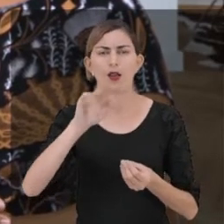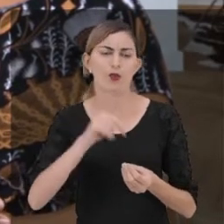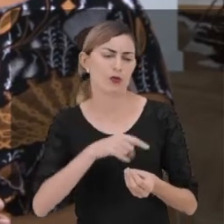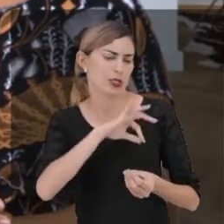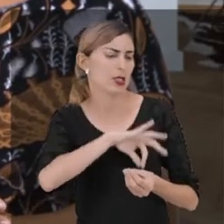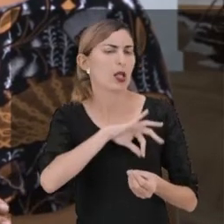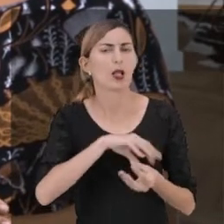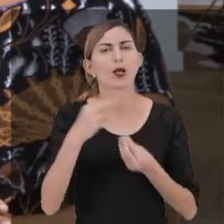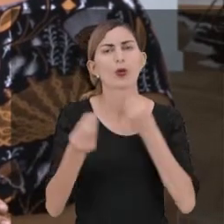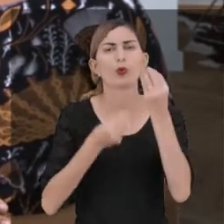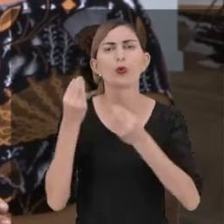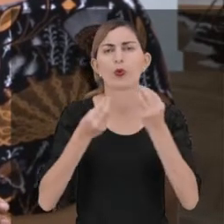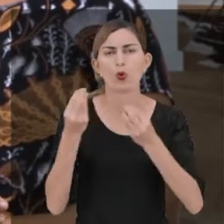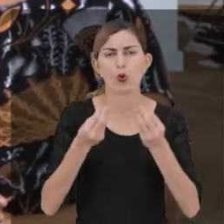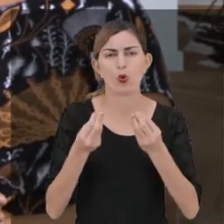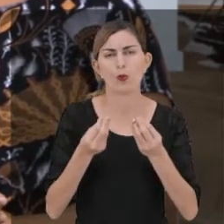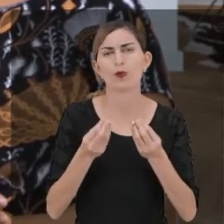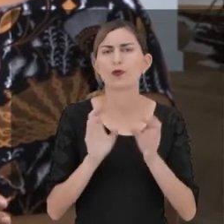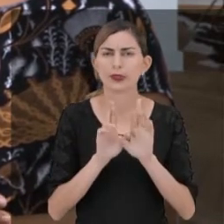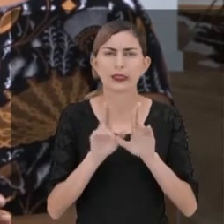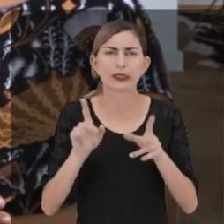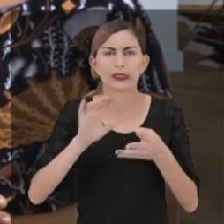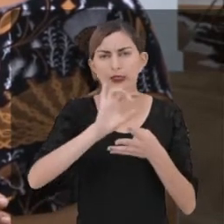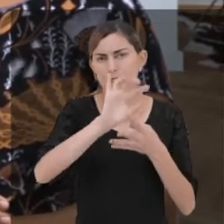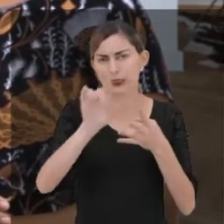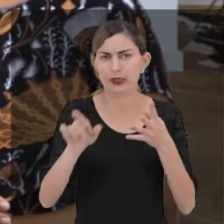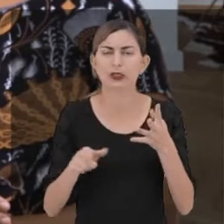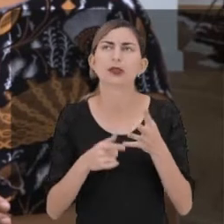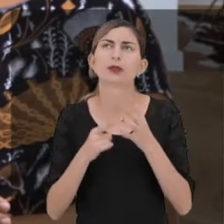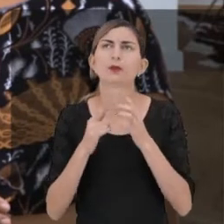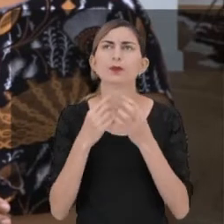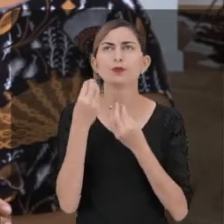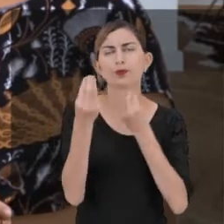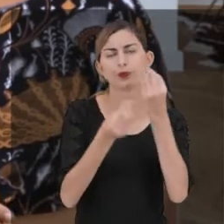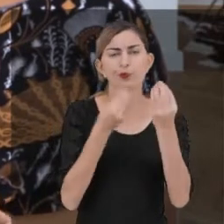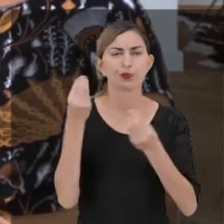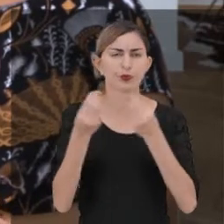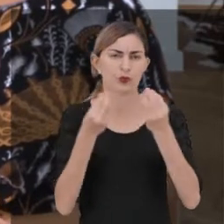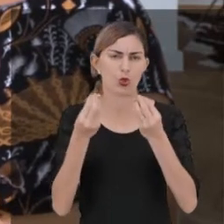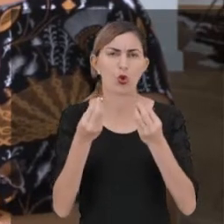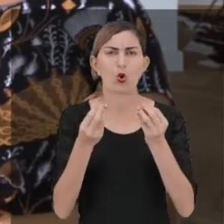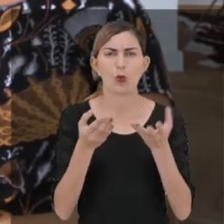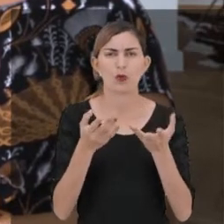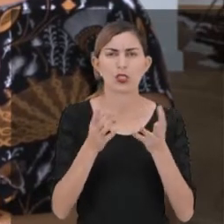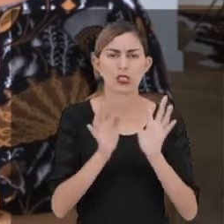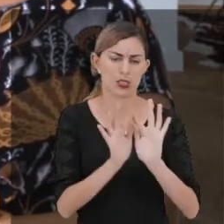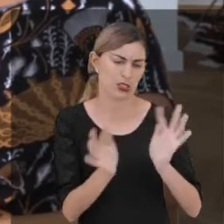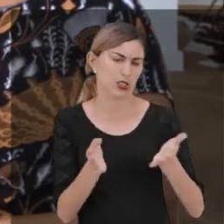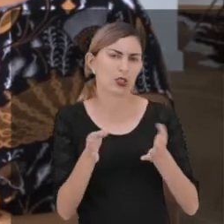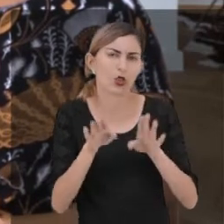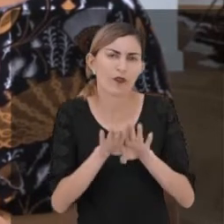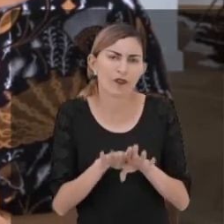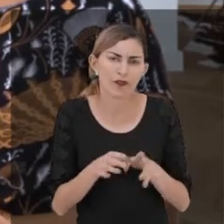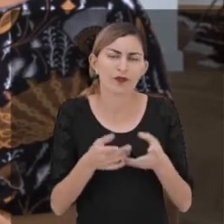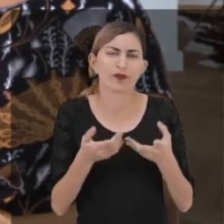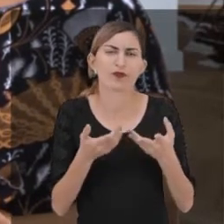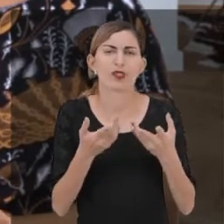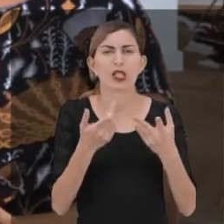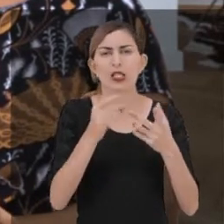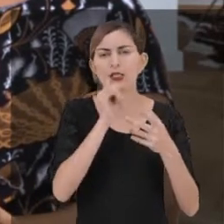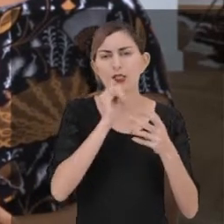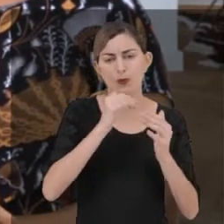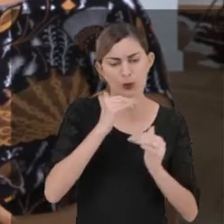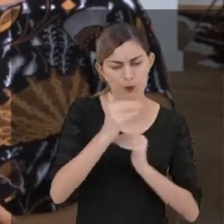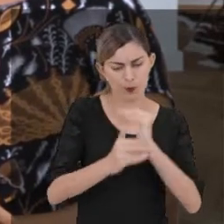se dá de uma forma bastante linear, é bastante fechado, bastante claro.